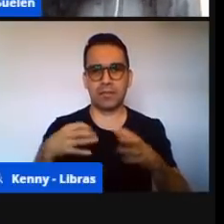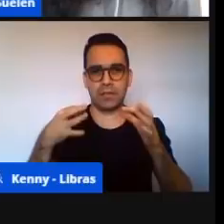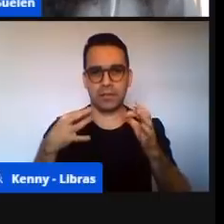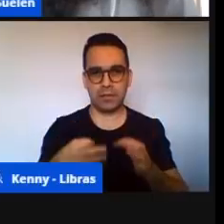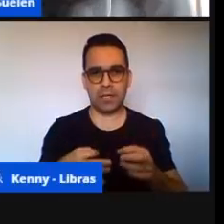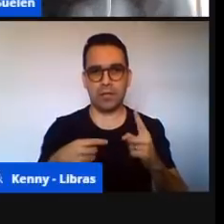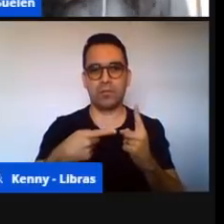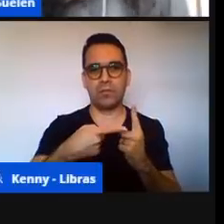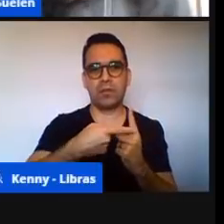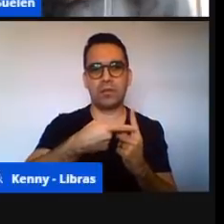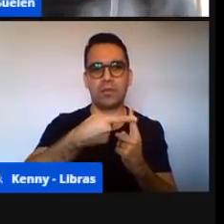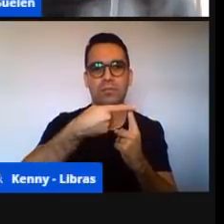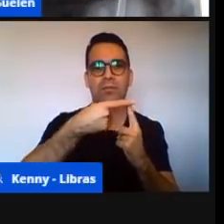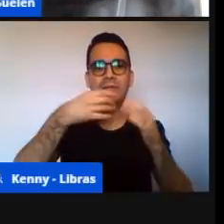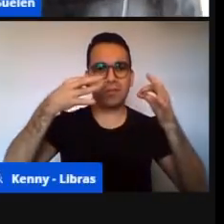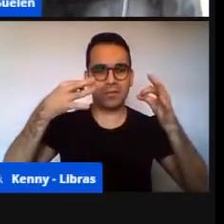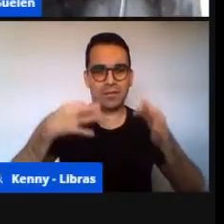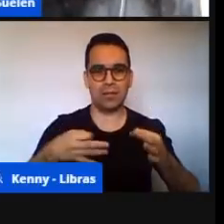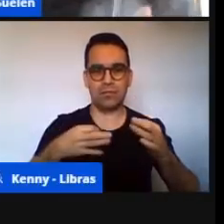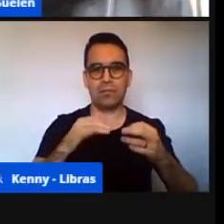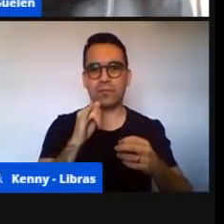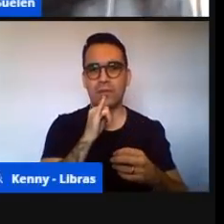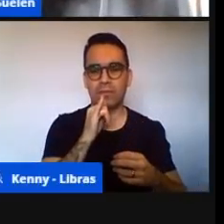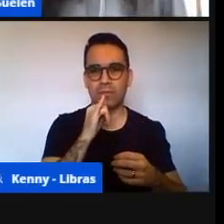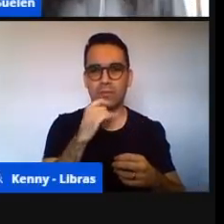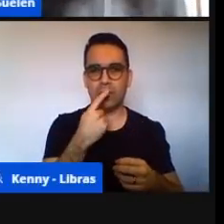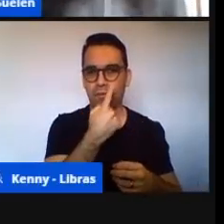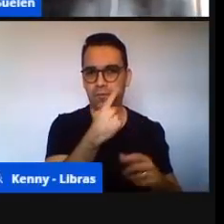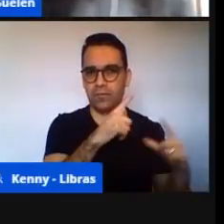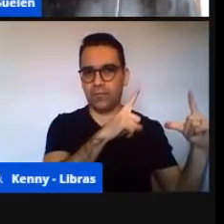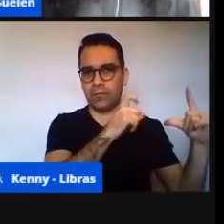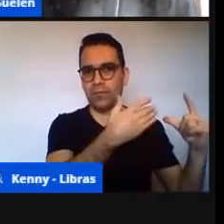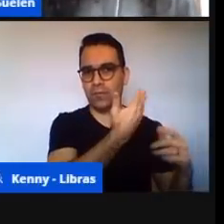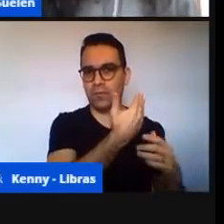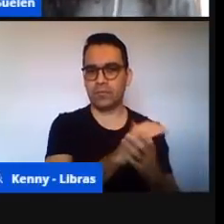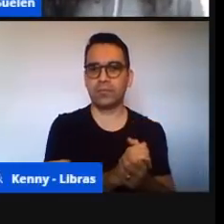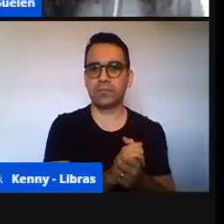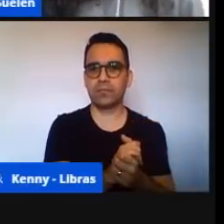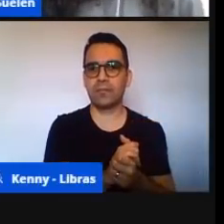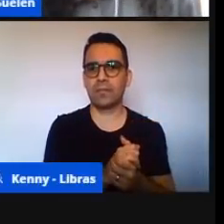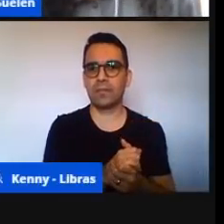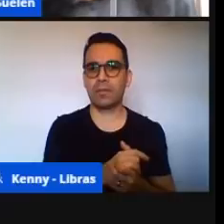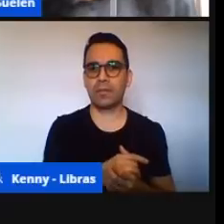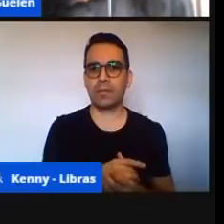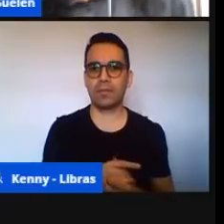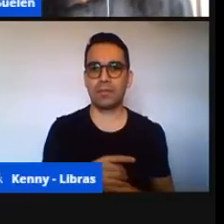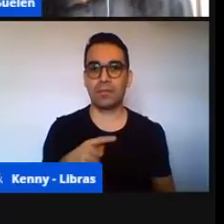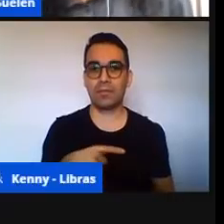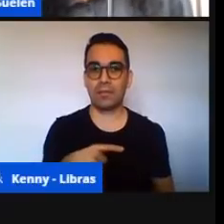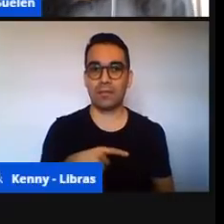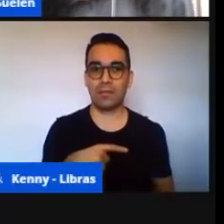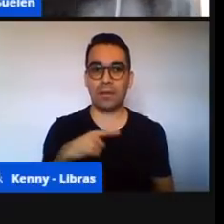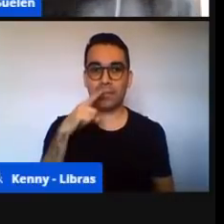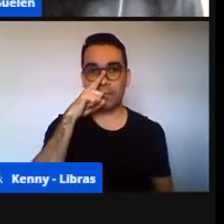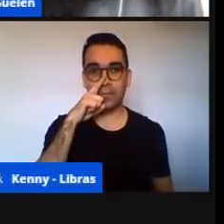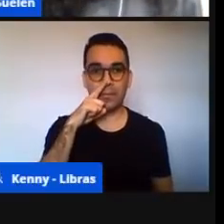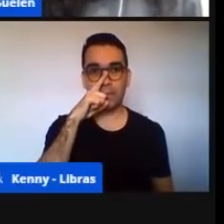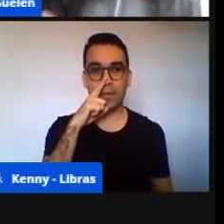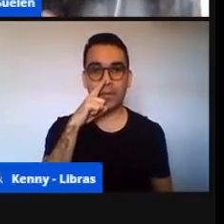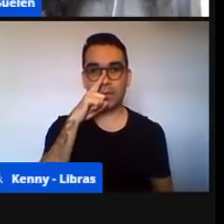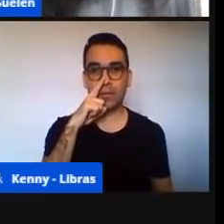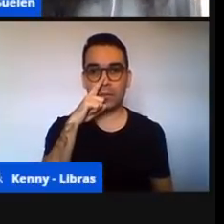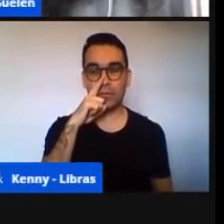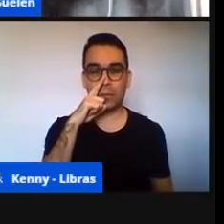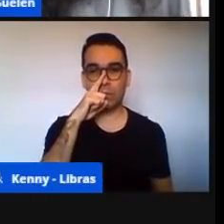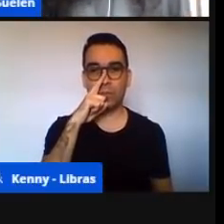na temperatura ambiente, a gente já começa a observar que é uma zona de perigo, ou seja,